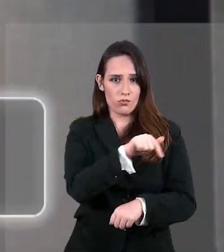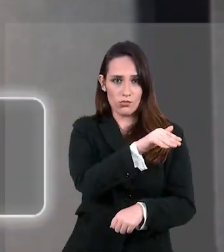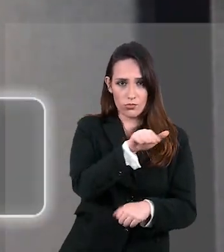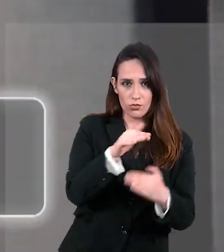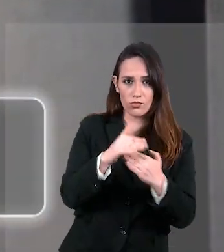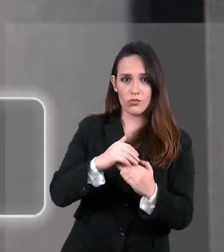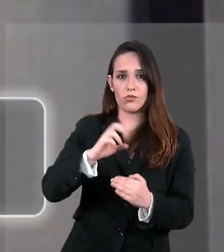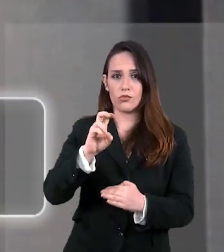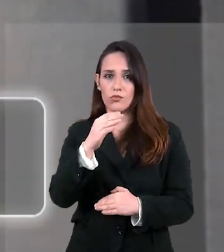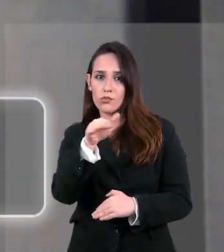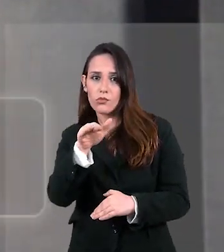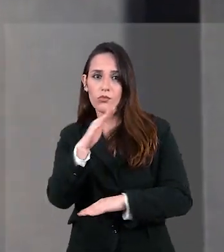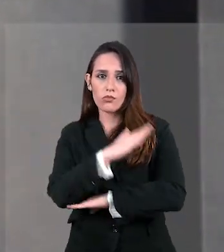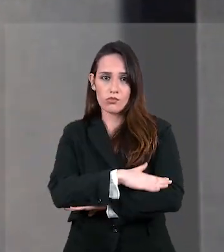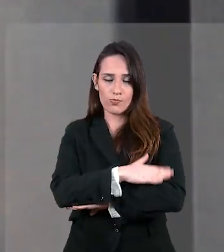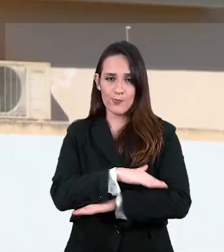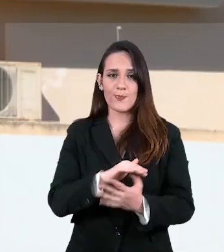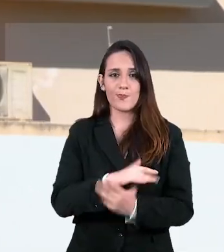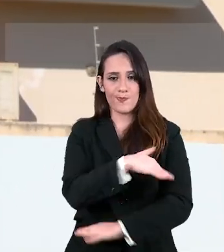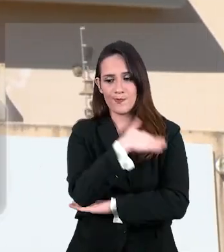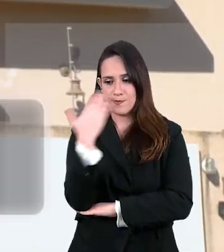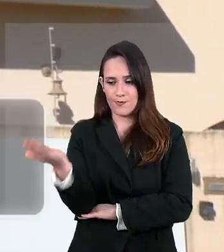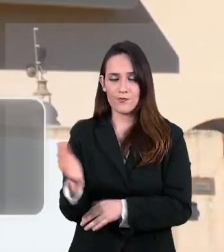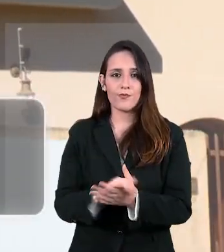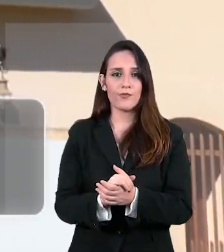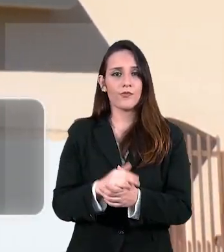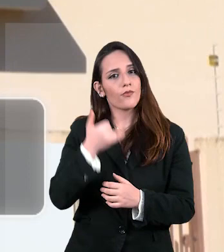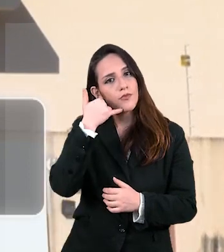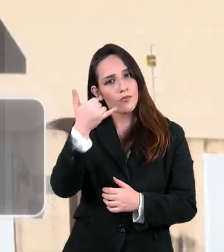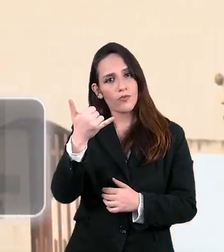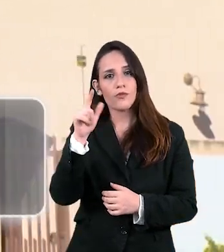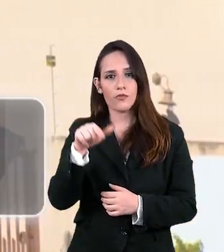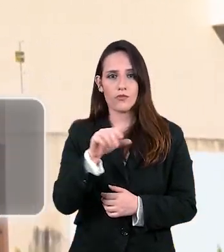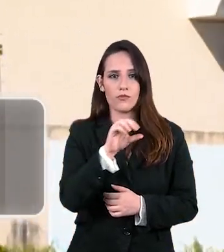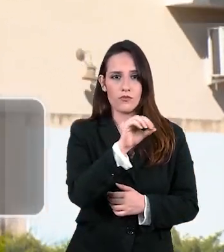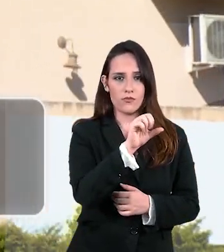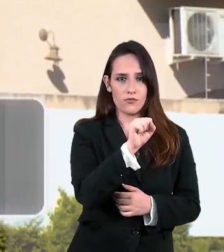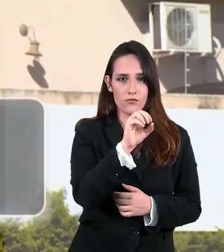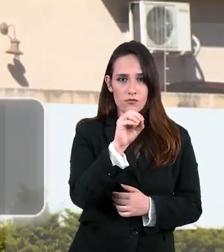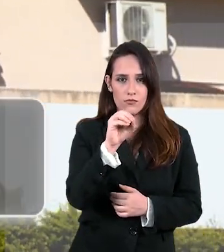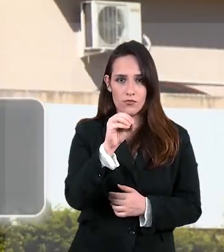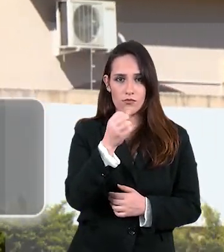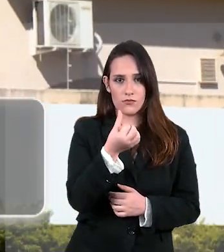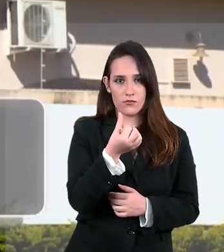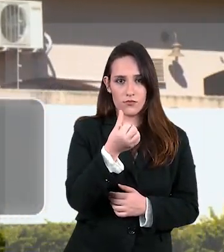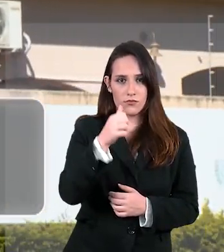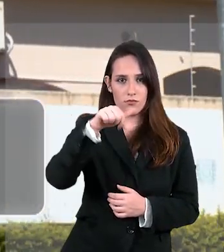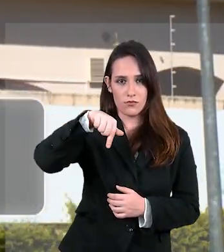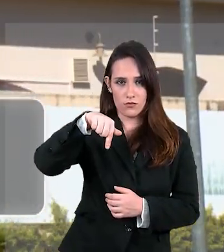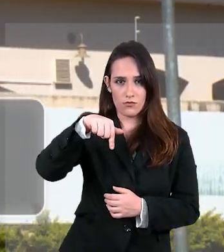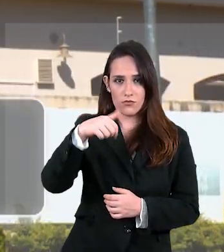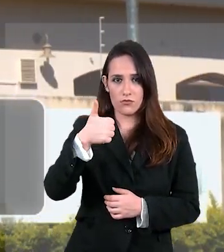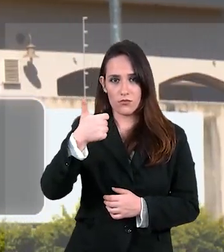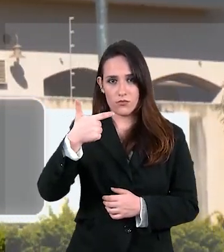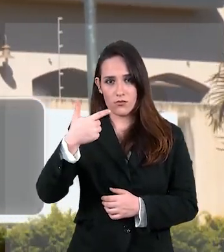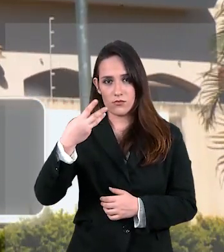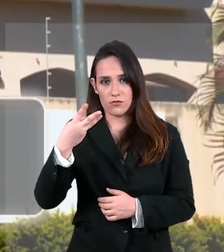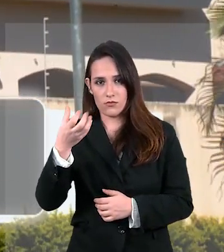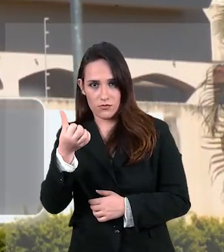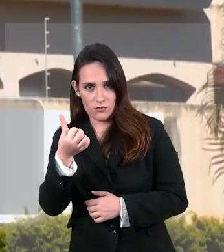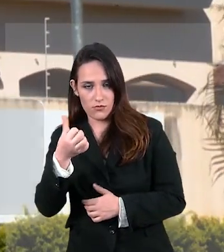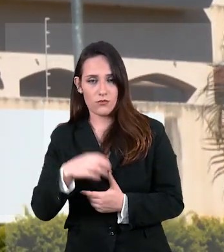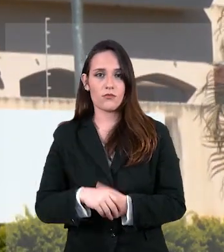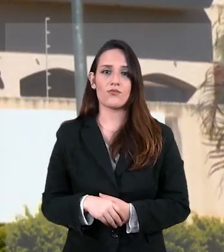da manhã às 5h30 da tarde. O telefone de atendimento é o 0800 67